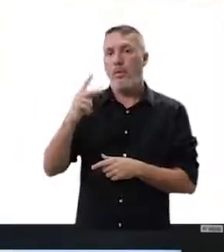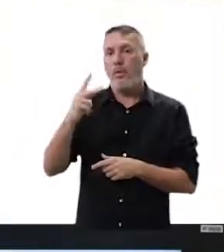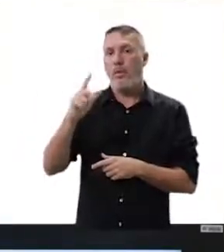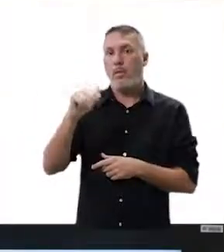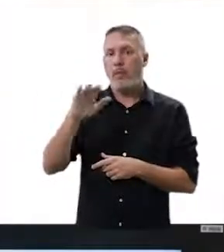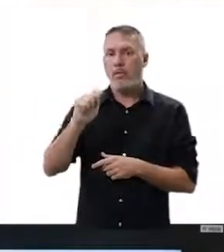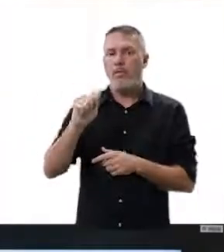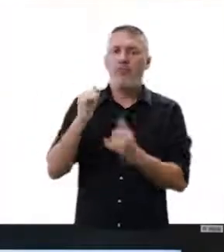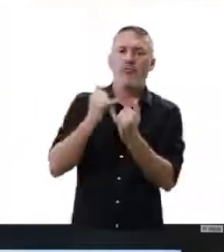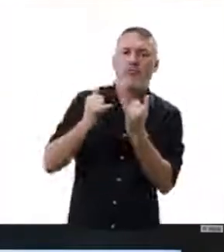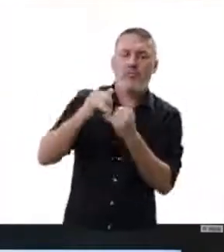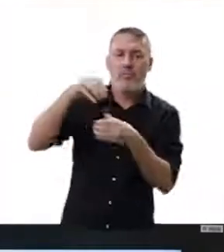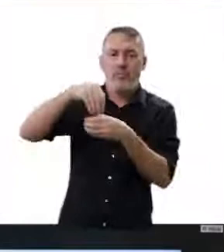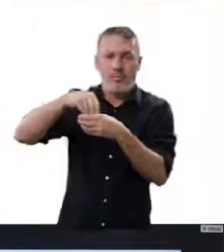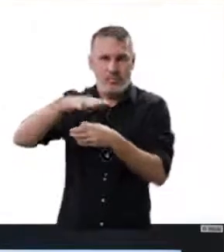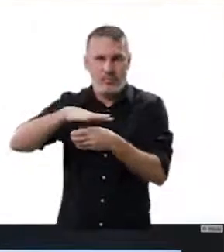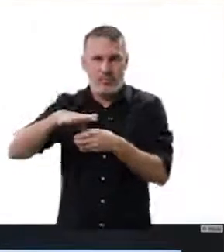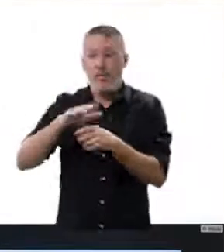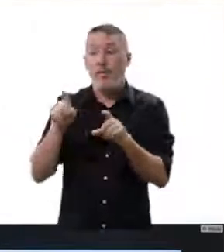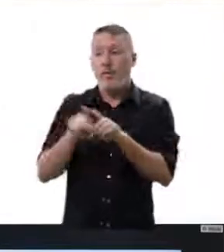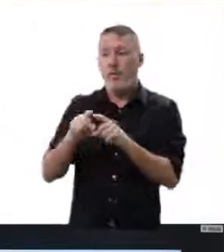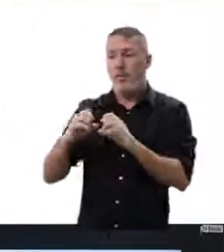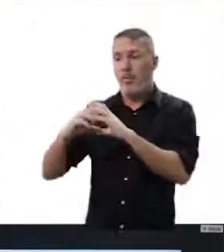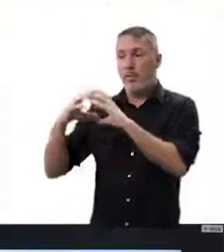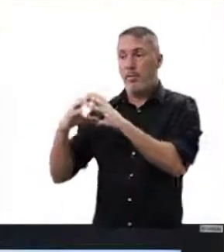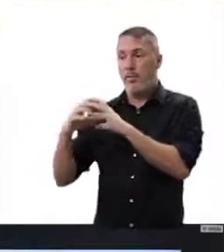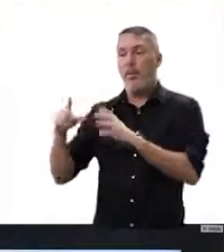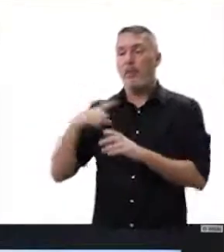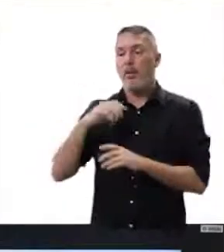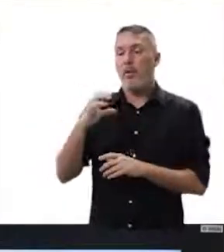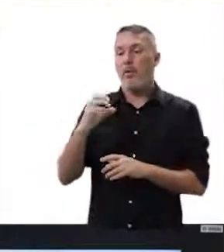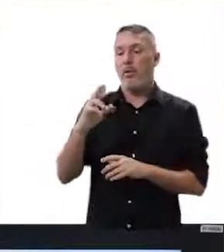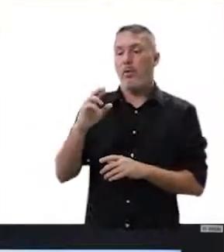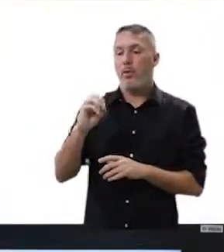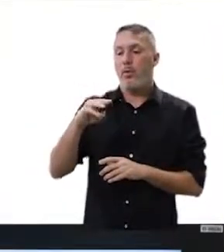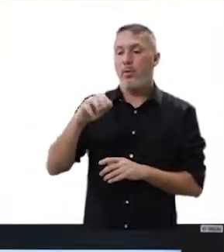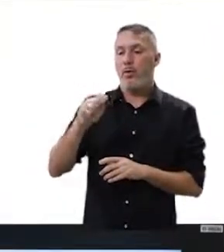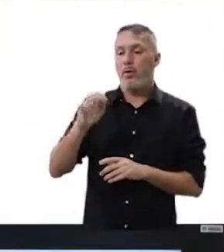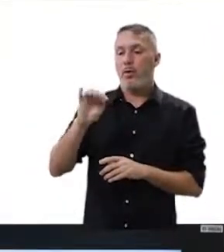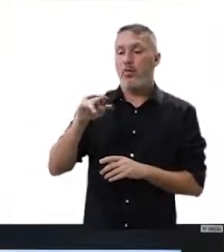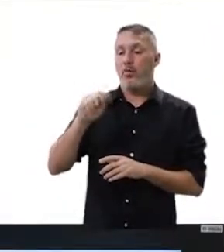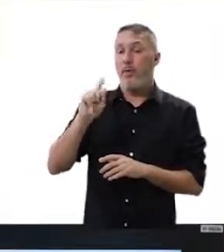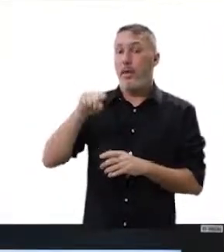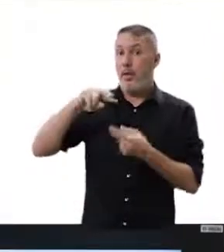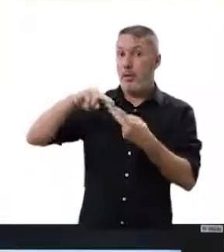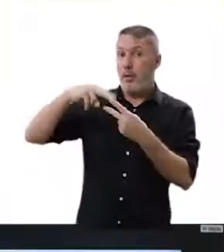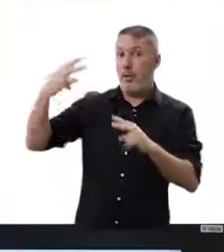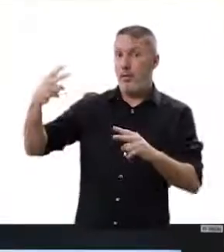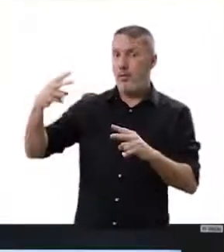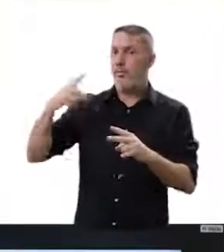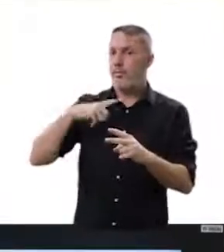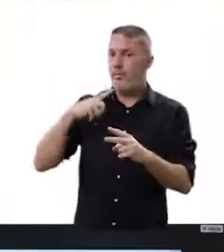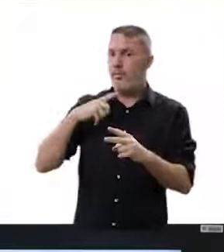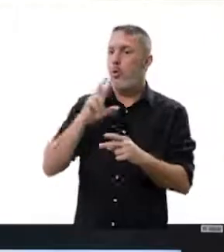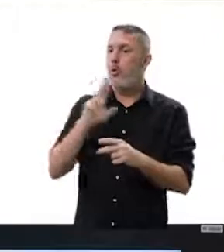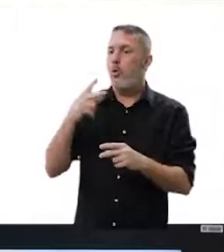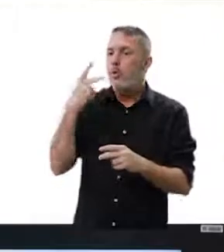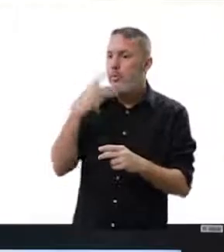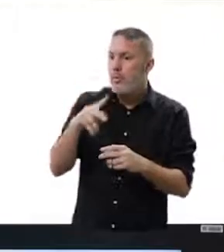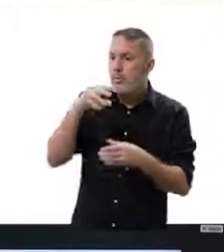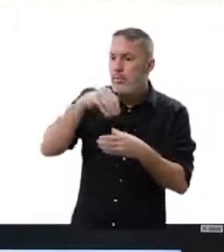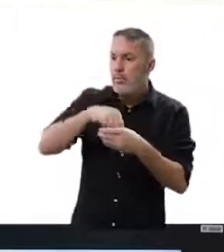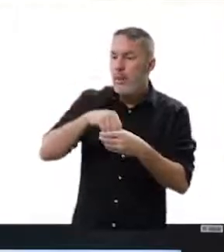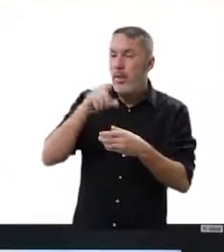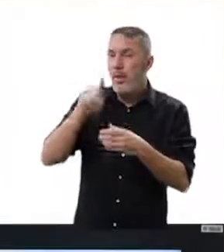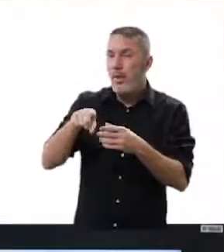é como se fosse o citoplasma do núcleo. Vamos ter a cromatina, que é o DNA, como ele fica